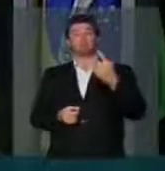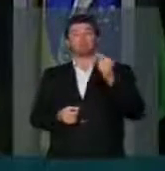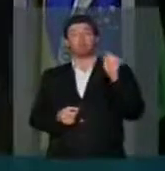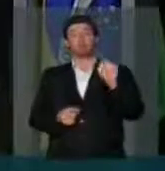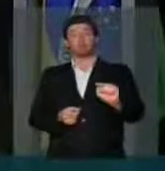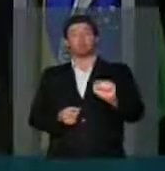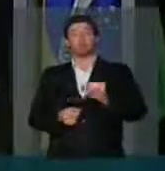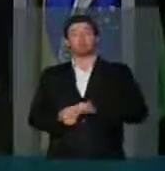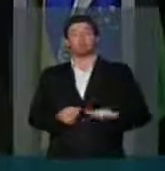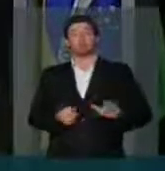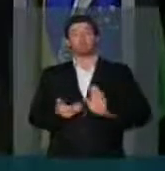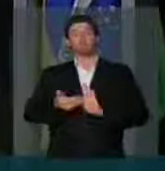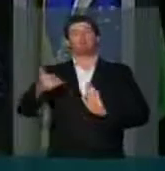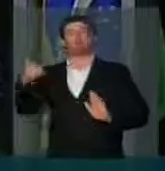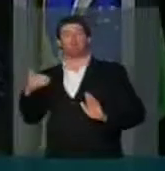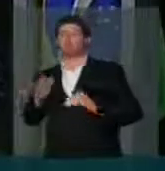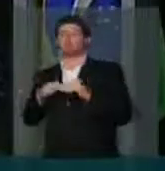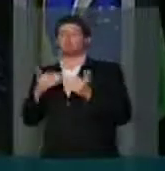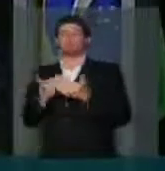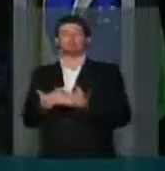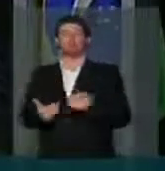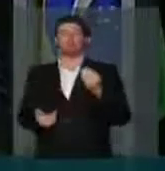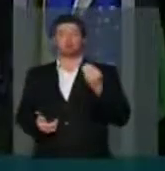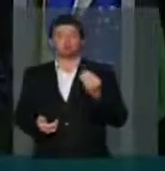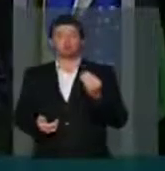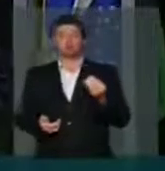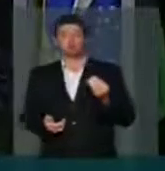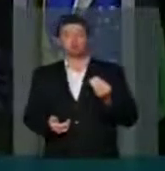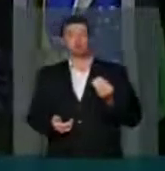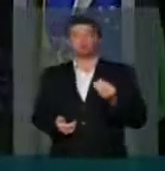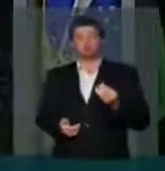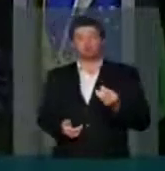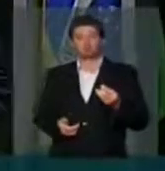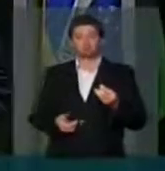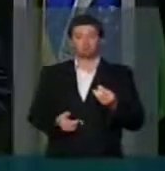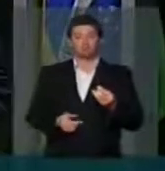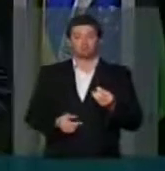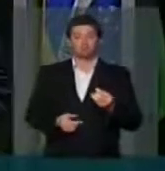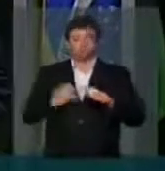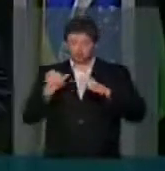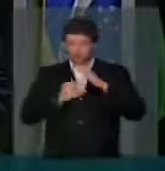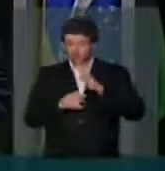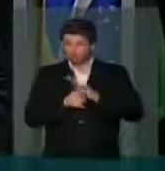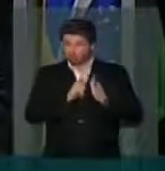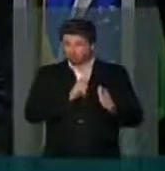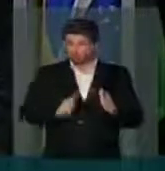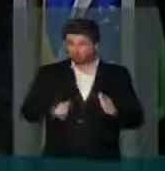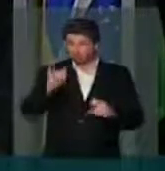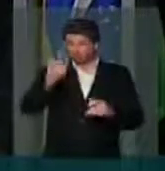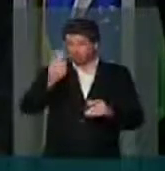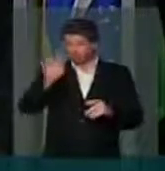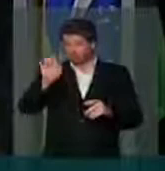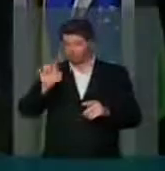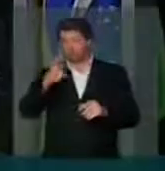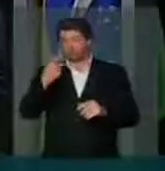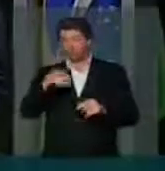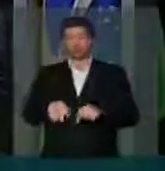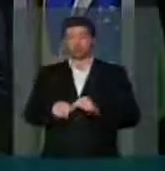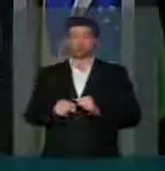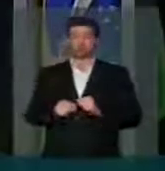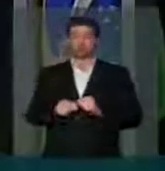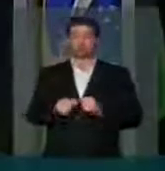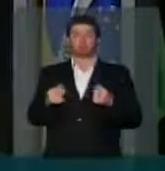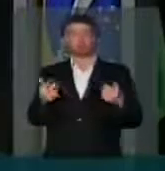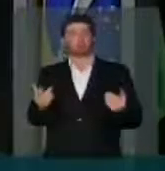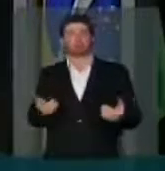estão fora da escola, segundo o próprio órgão do governo, o IBGE. Então,